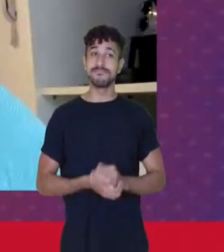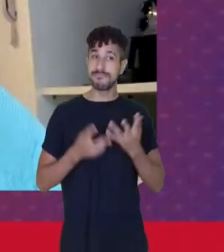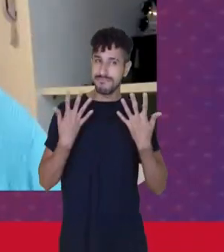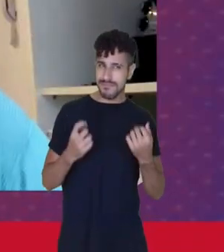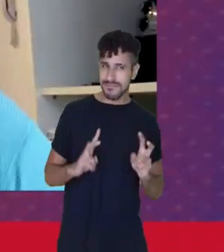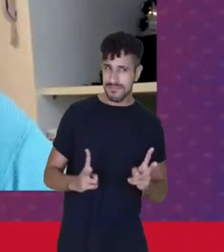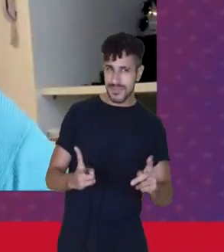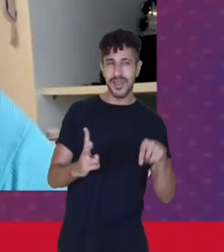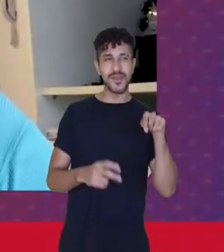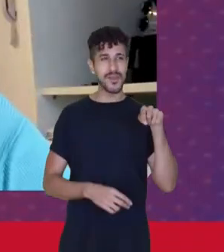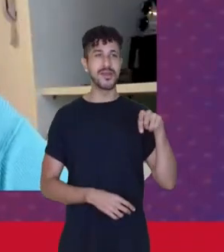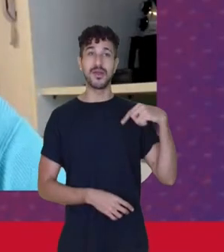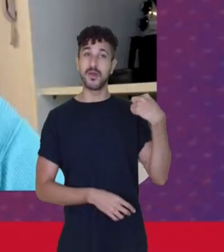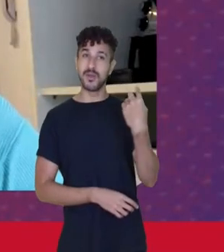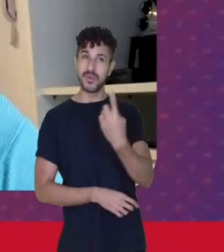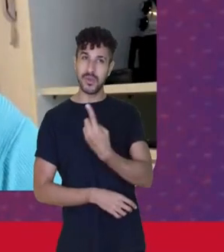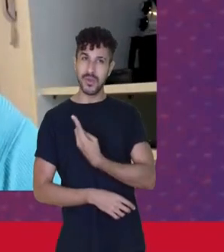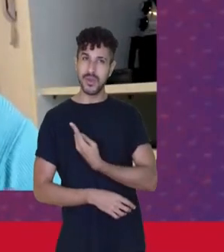Continuando aqui na nossa